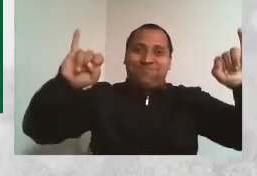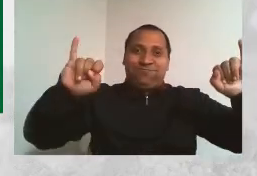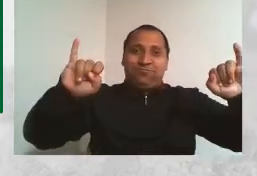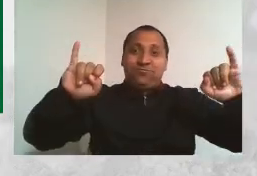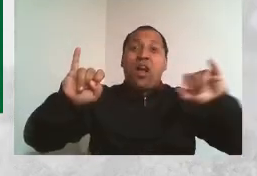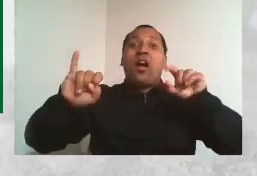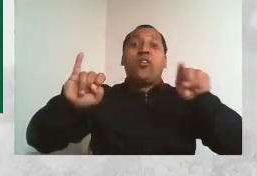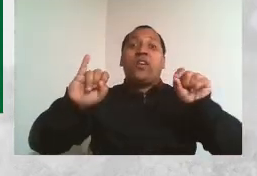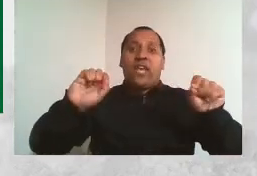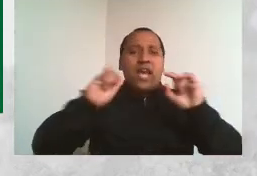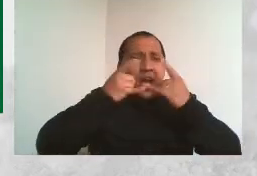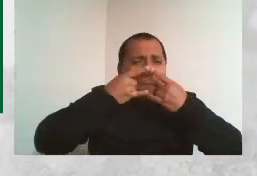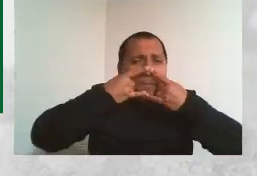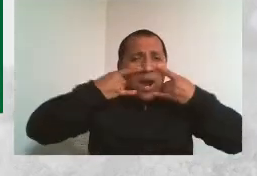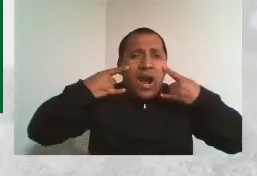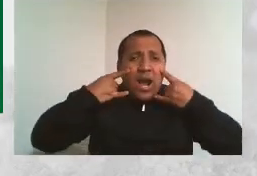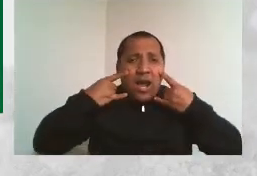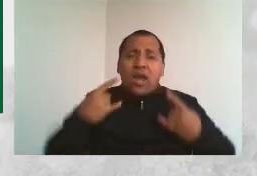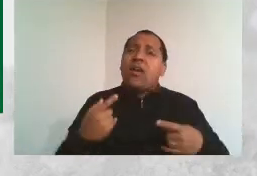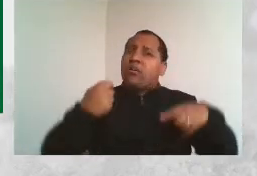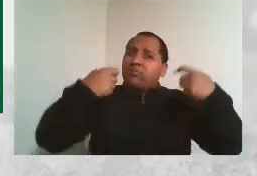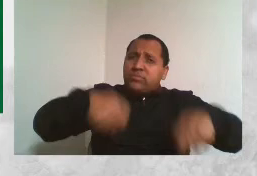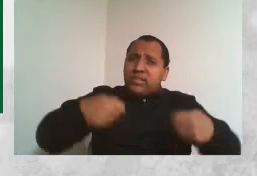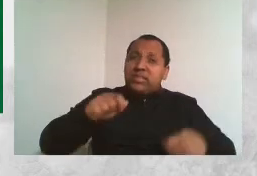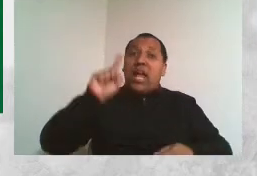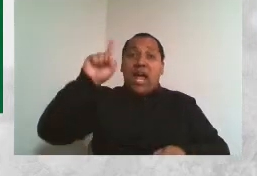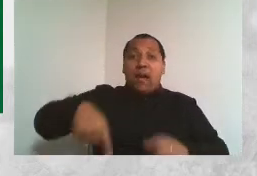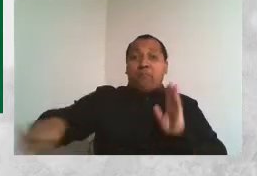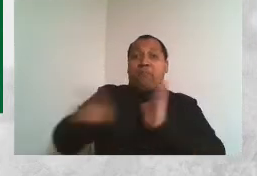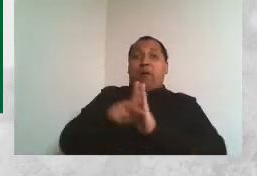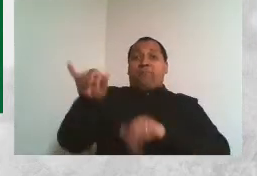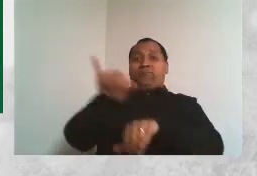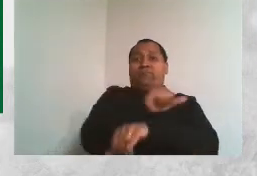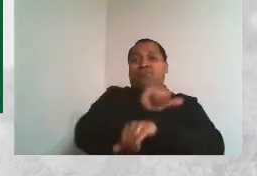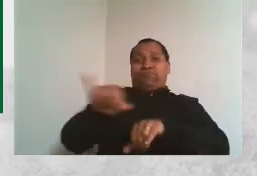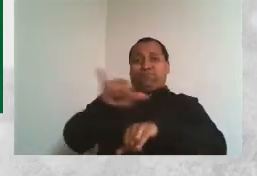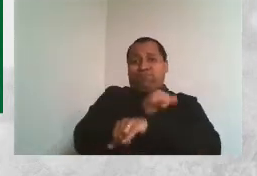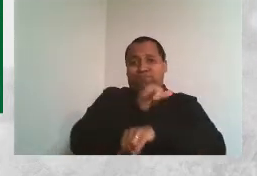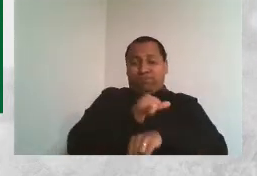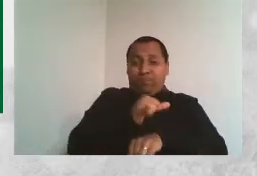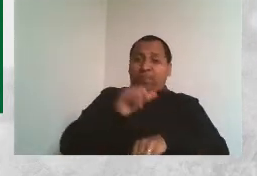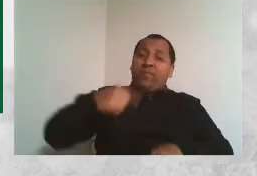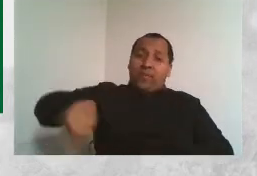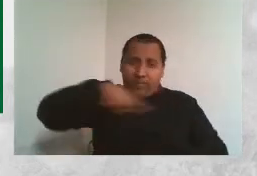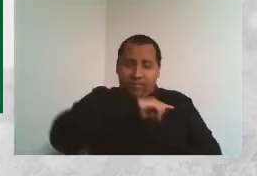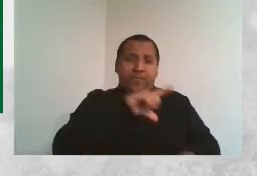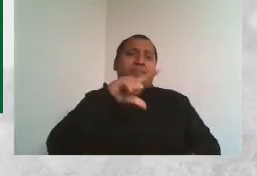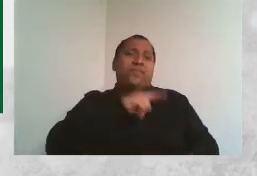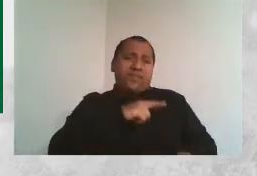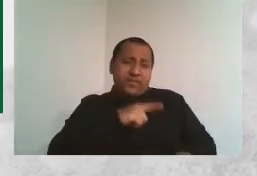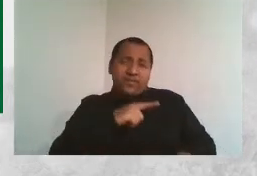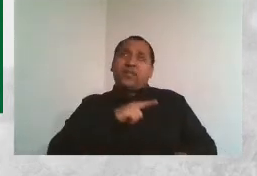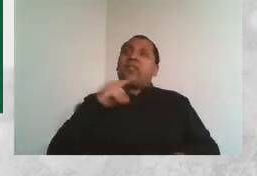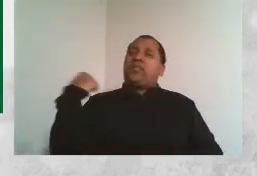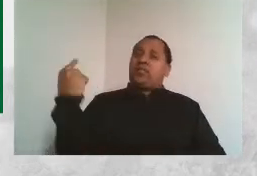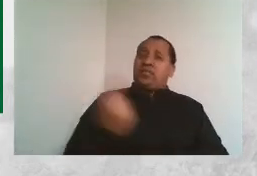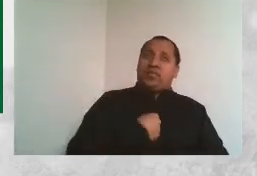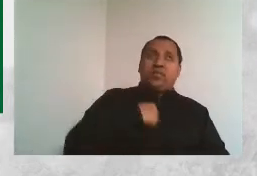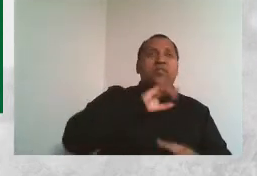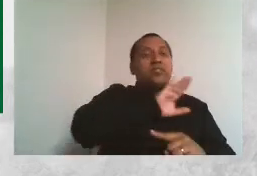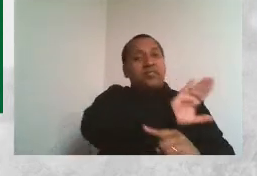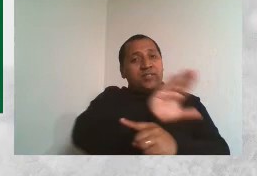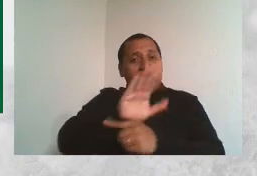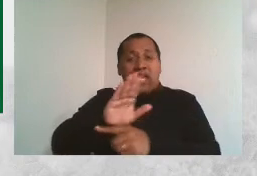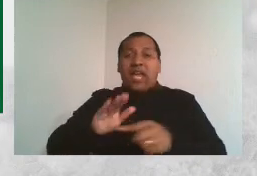máscara ele deve fazer parte de uma estratégia que acaba abrangendo medidas que suprimem a